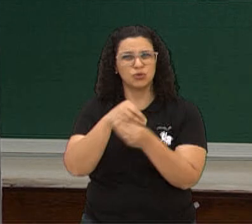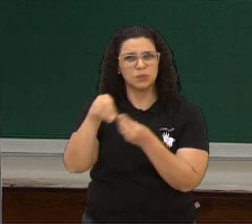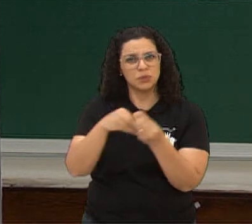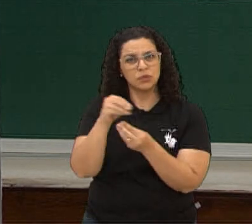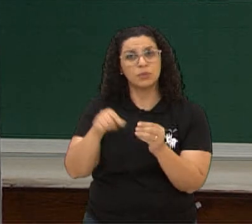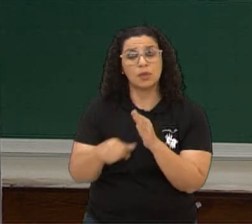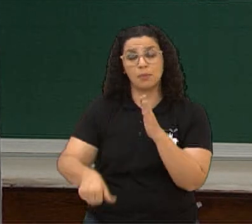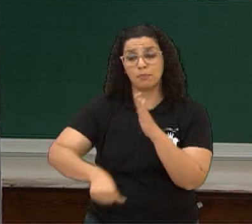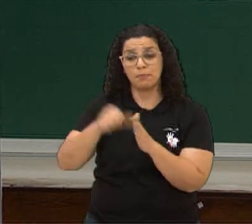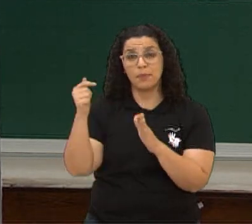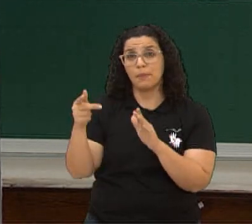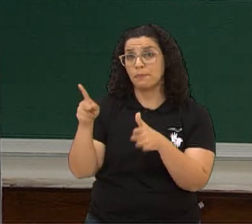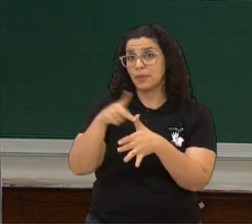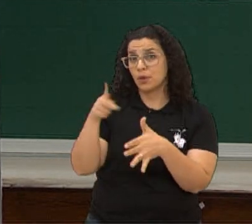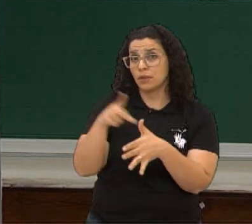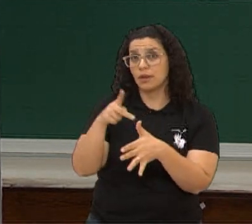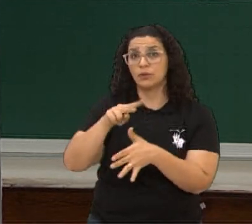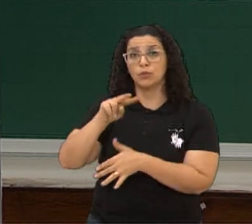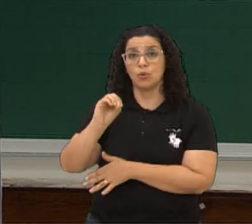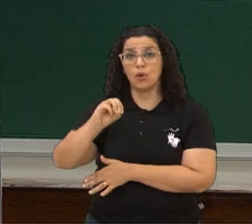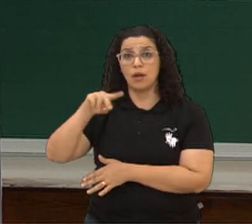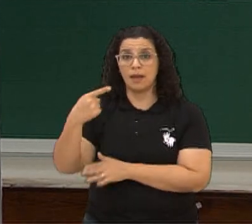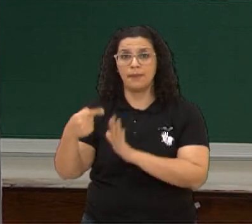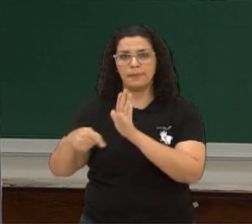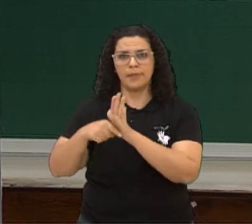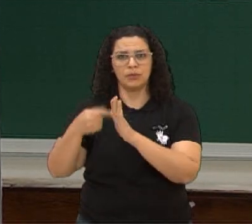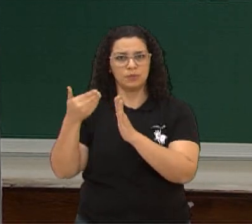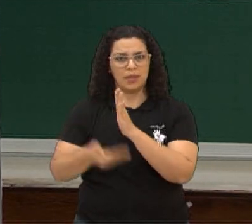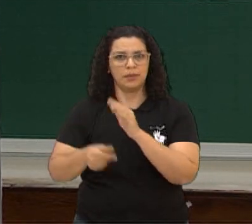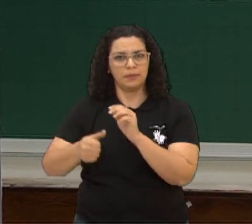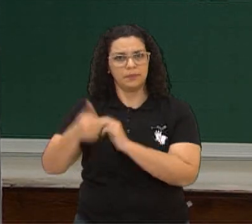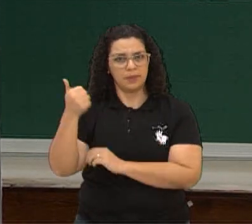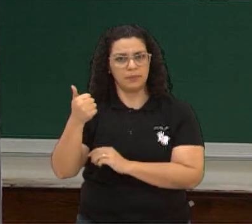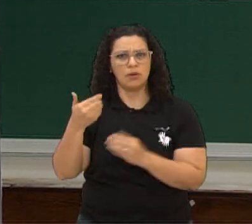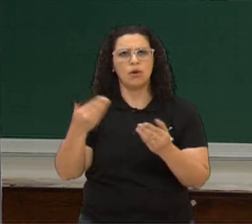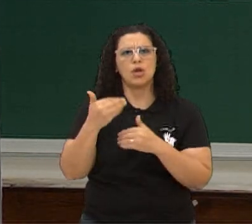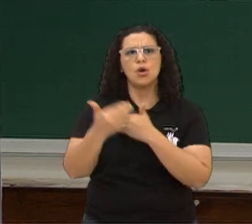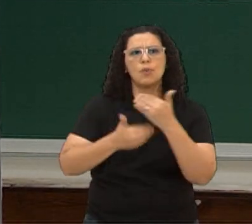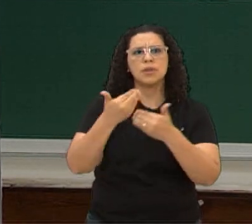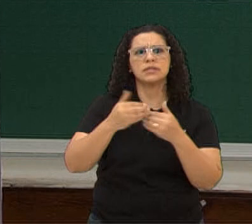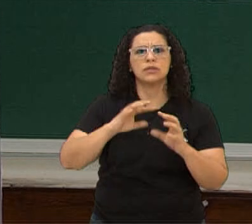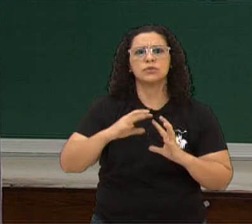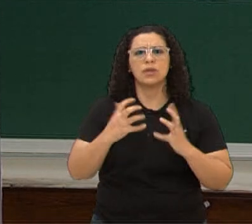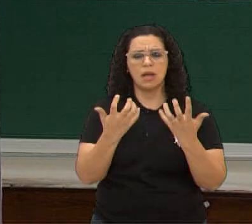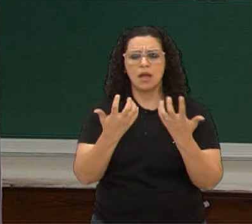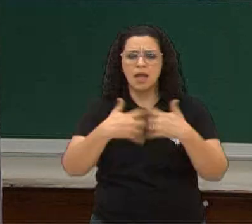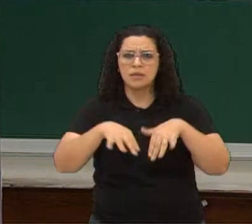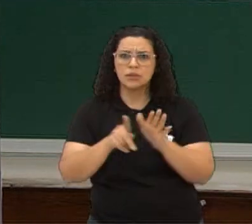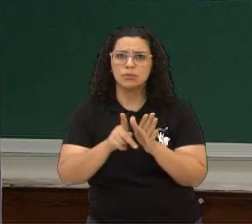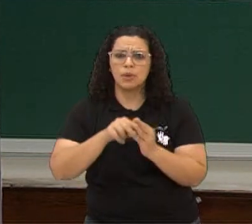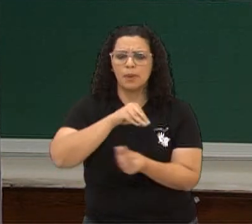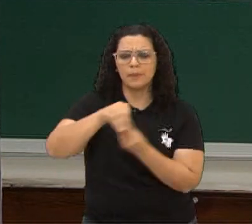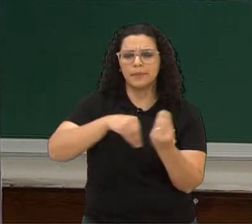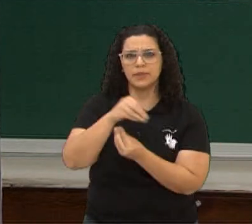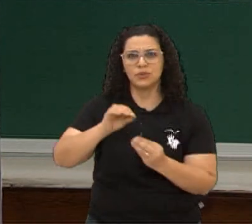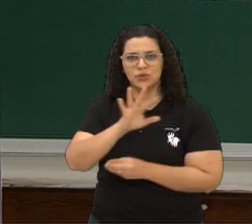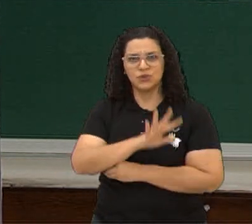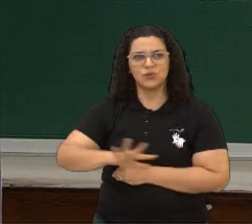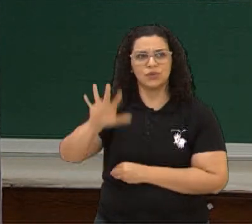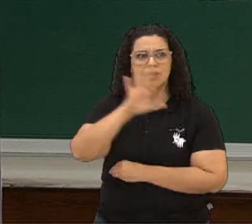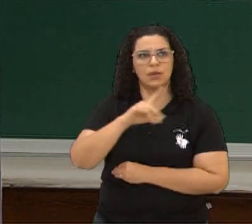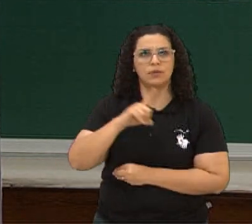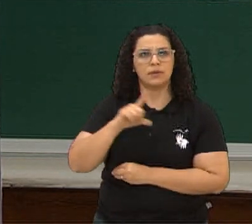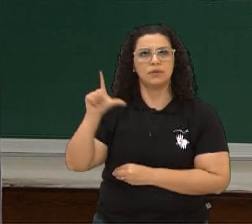tem prioridade de descarga, então ele vai descarregar primeiro. E aí ele quer saber o processo da reação global. Então, a gente tem primeiro aqui